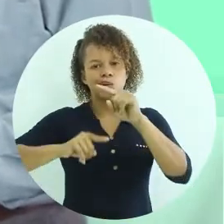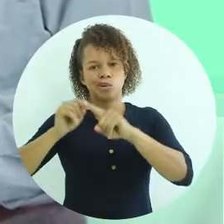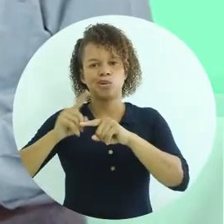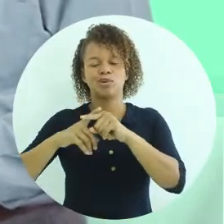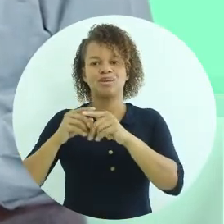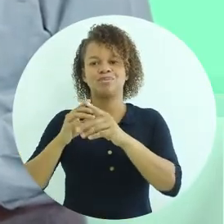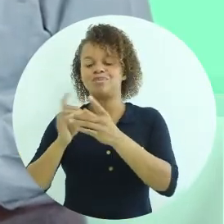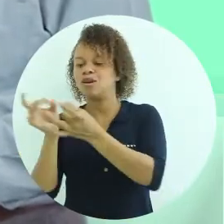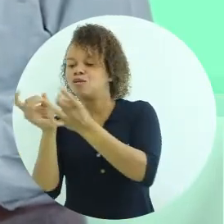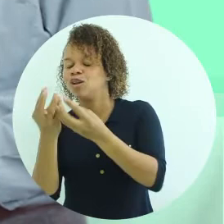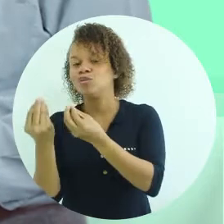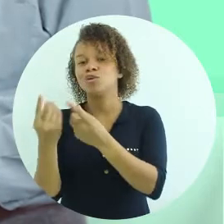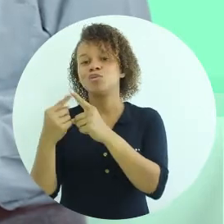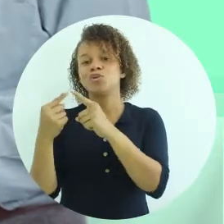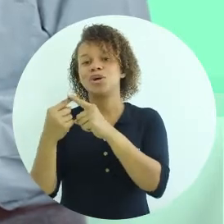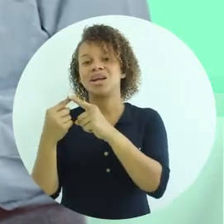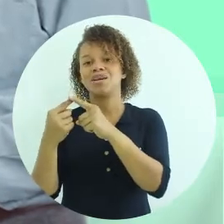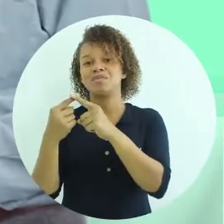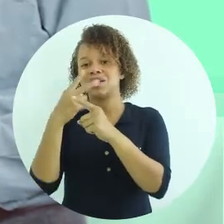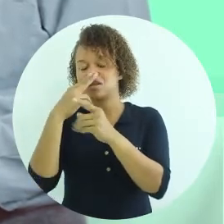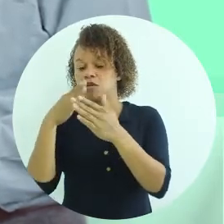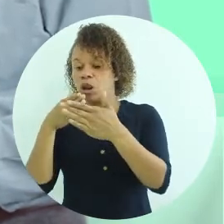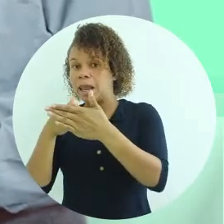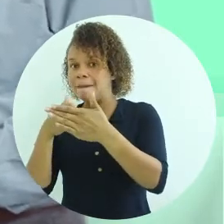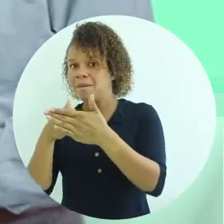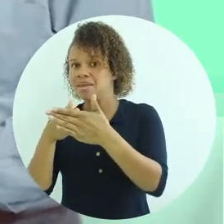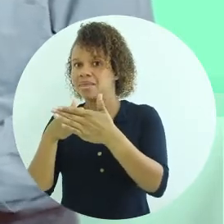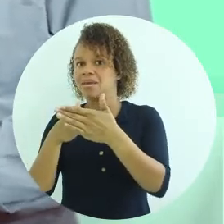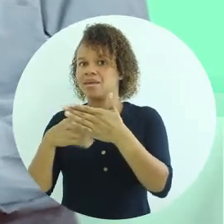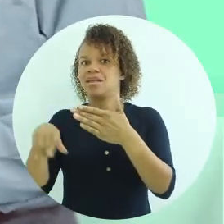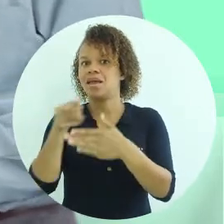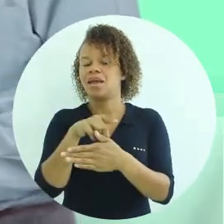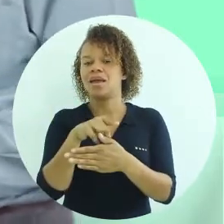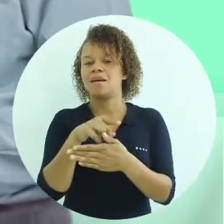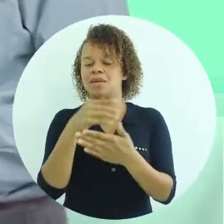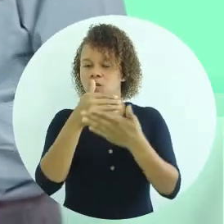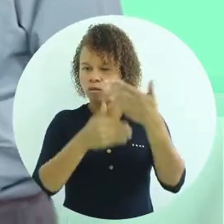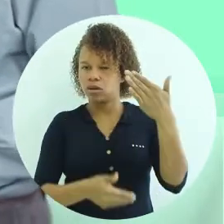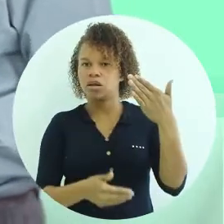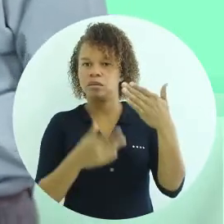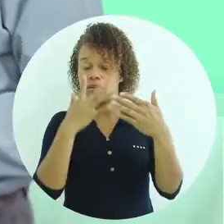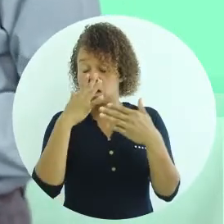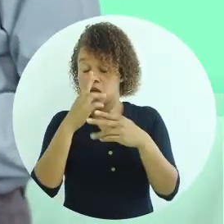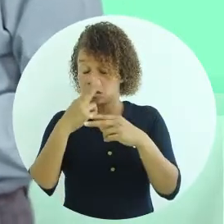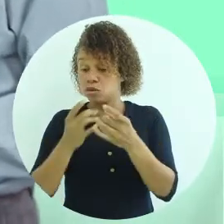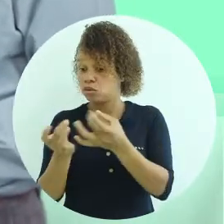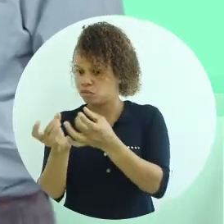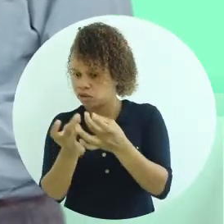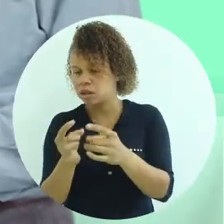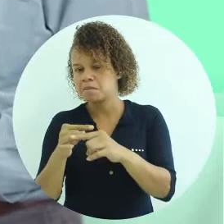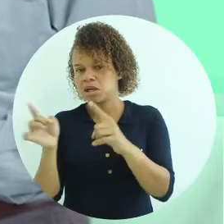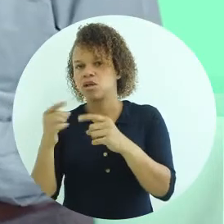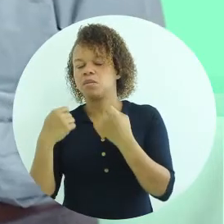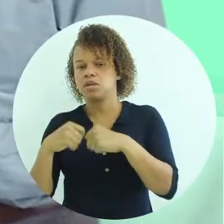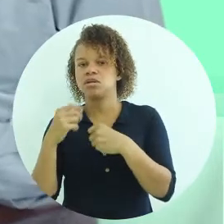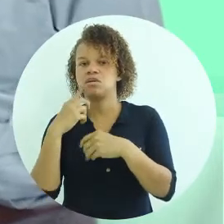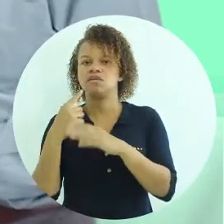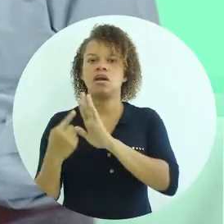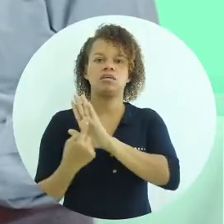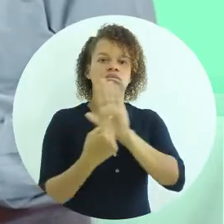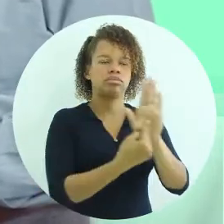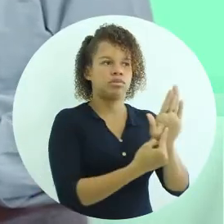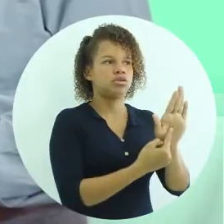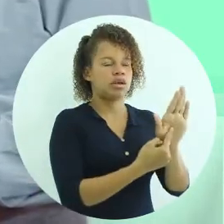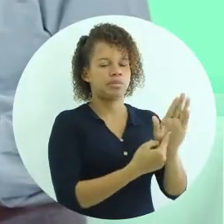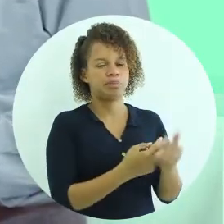conta da que eu tenho que ter ali um mix de produtos diferenciado. Também tem isso no contrato. Mesmo que eu não venda, eu tenho que ter isso aí para entregar.